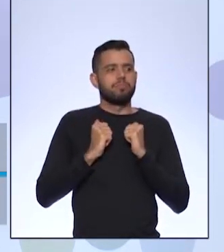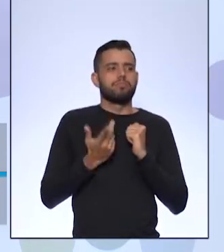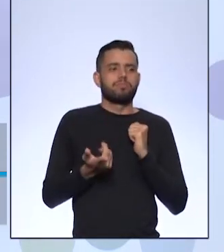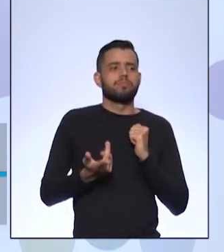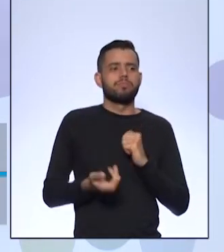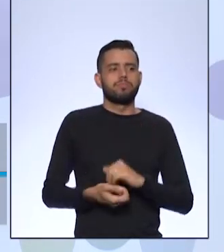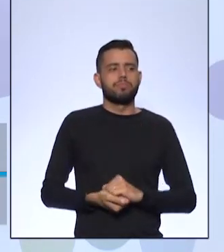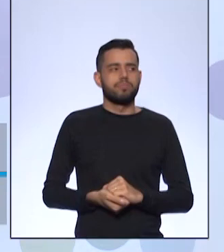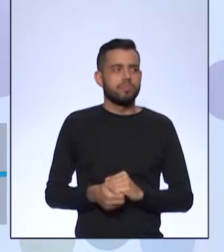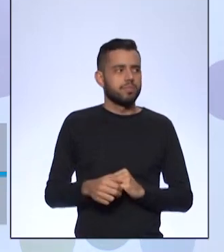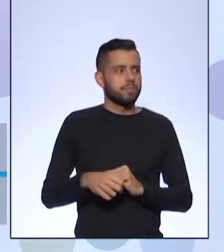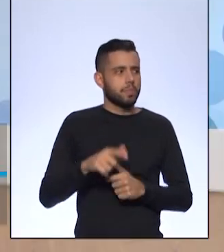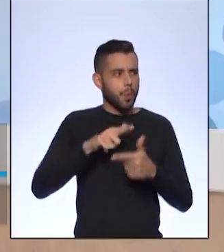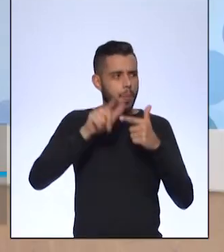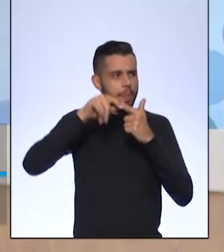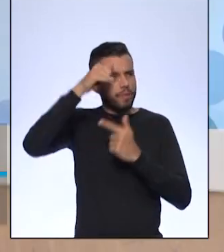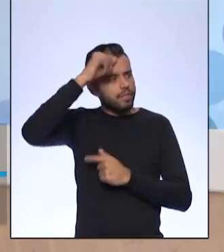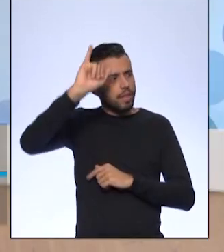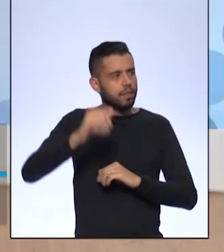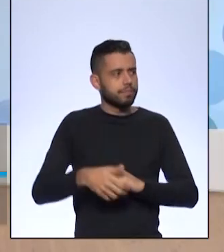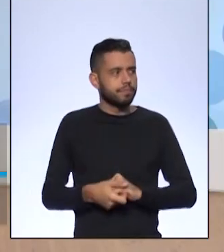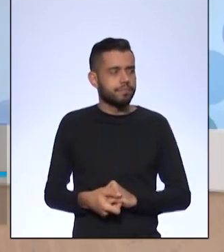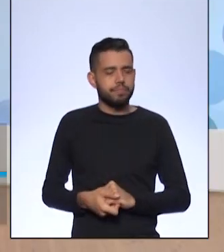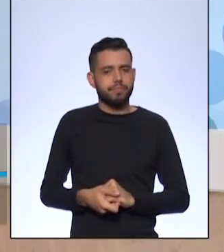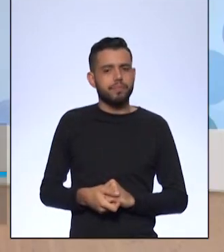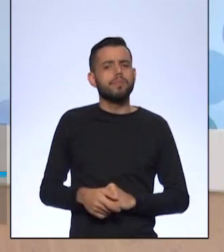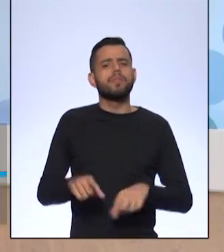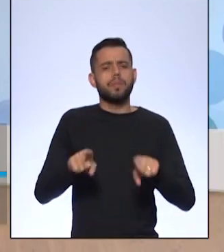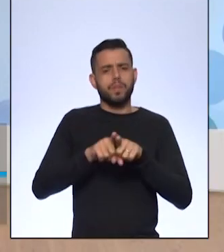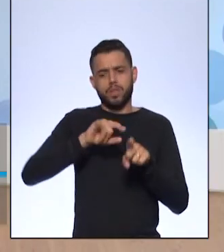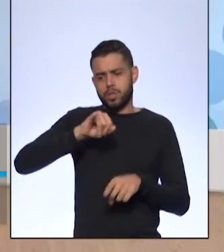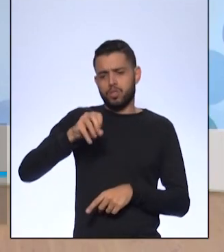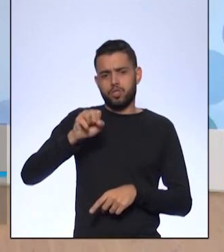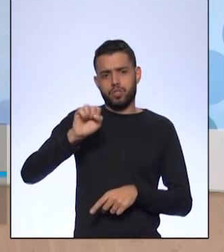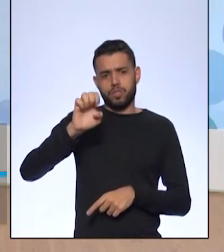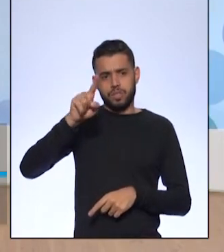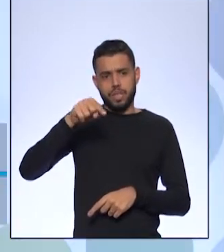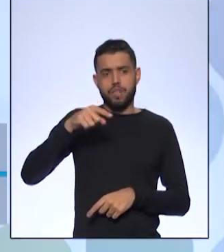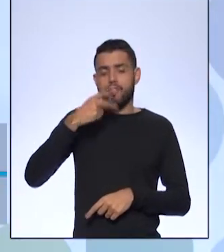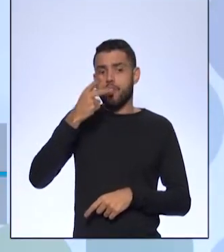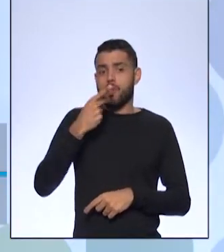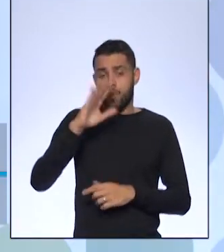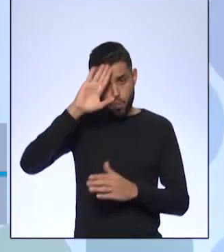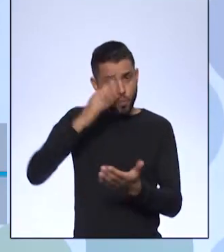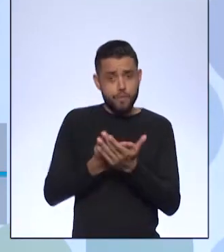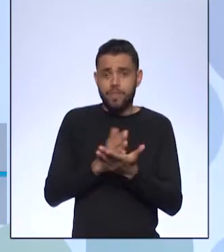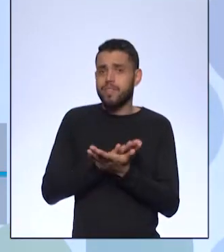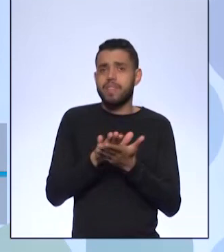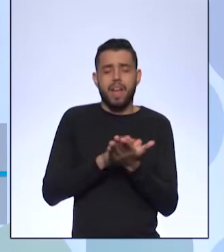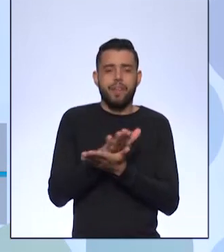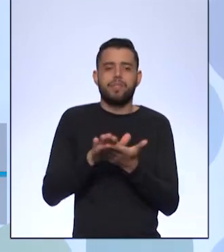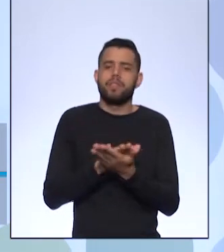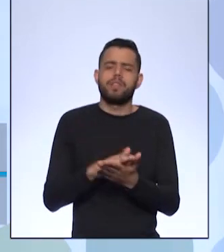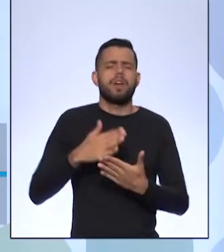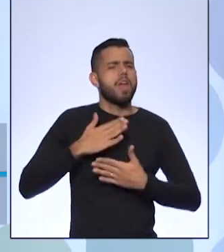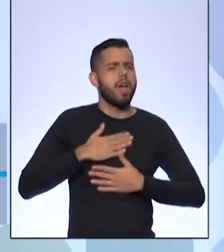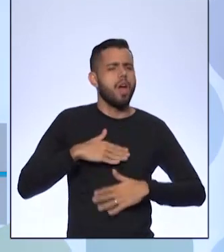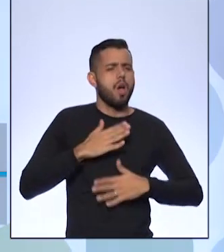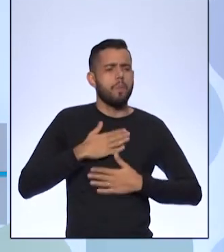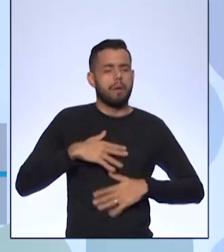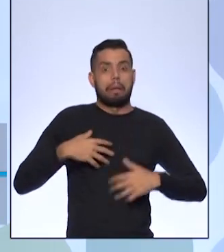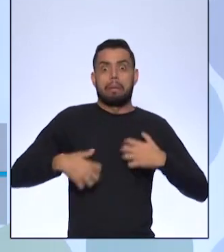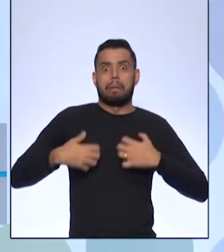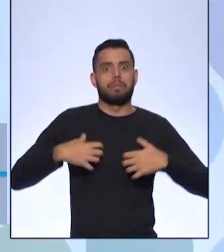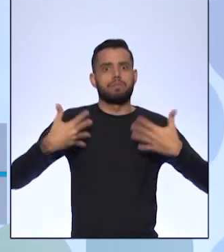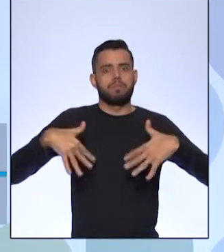evitar diversos problemas. Fabi, o José Henrique está falando que não está confiando em nada agora. Calma. Não é assim, não se desespere.